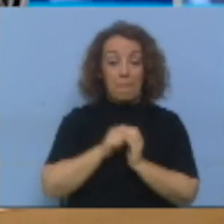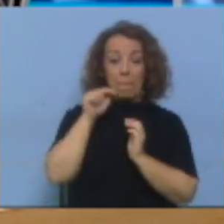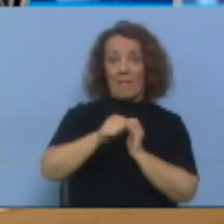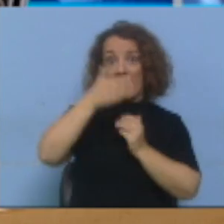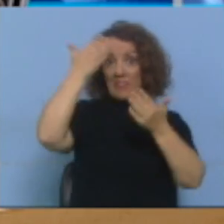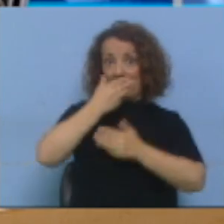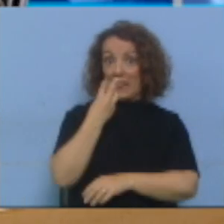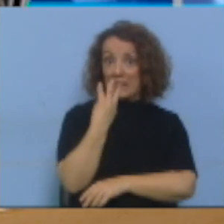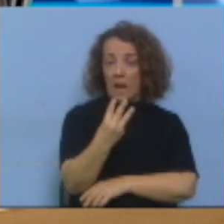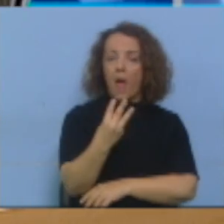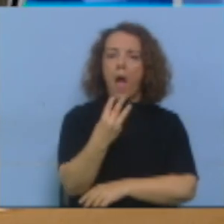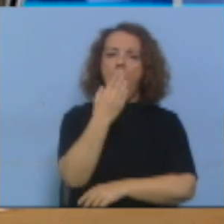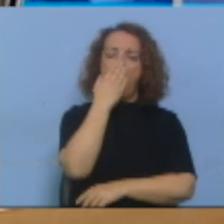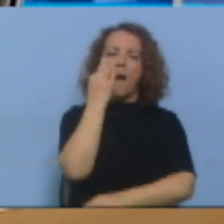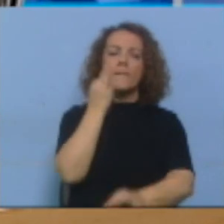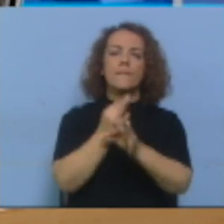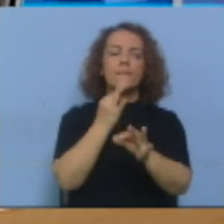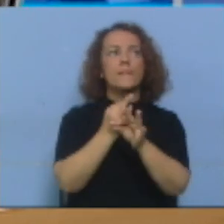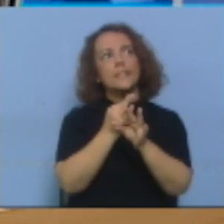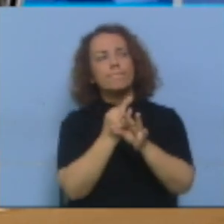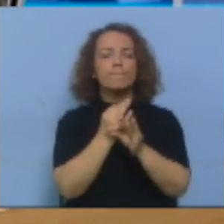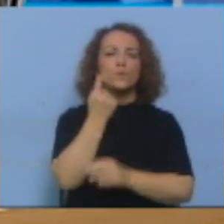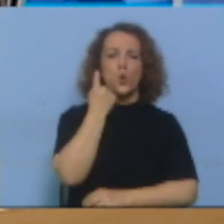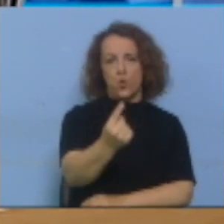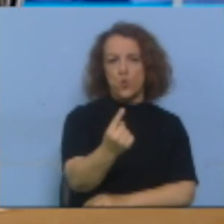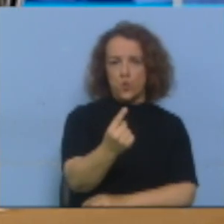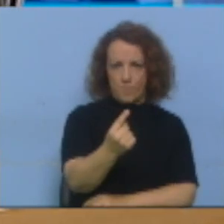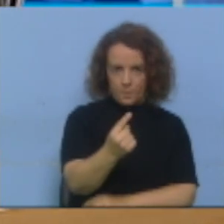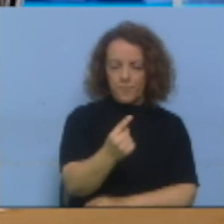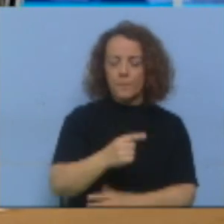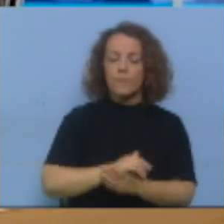é como uma única celebração. Nós começamos